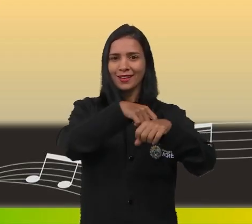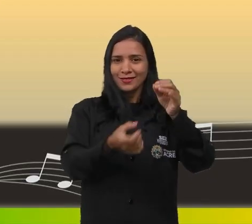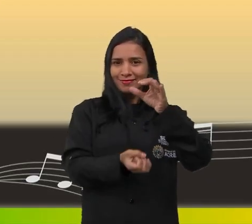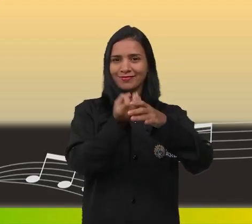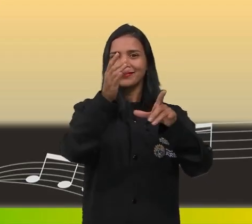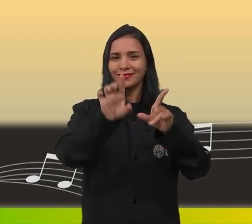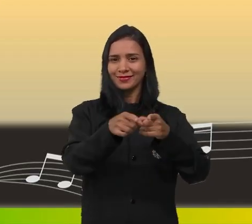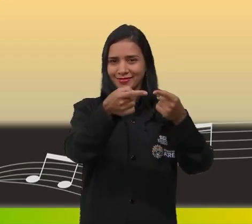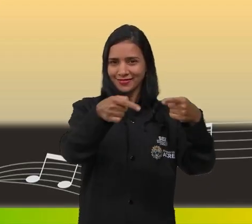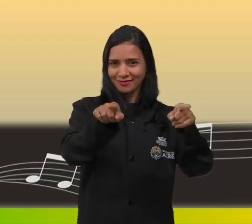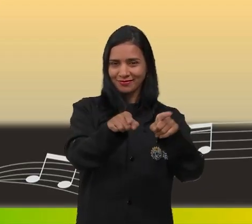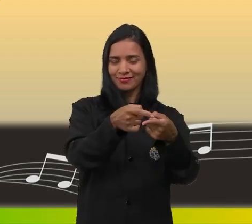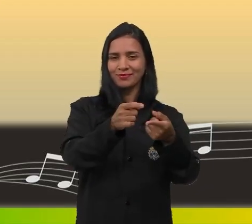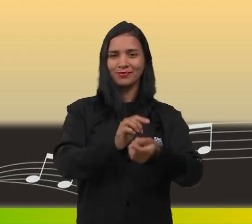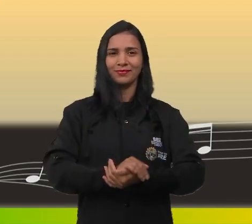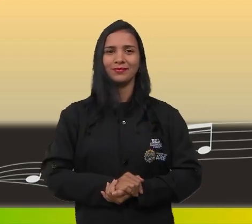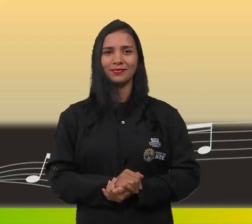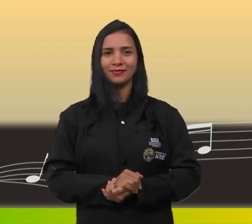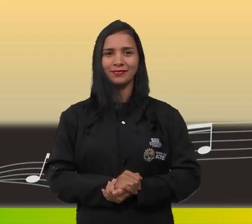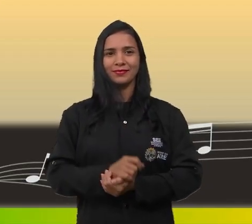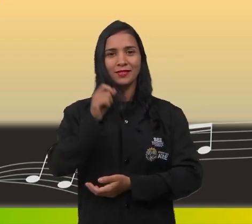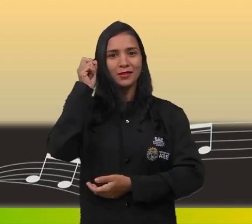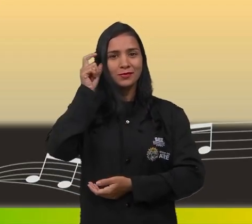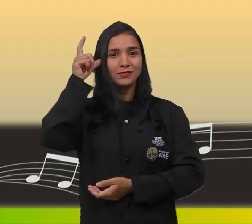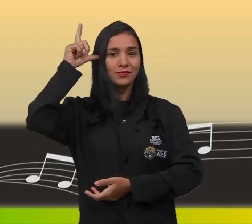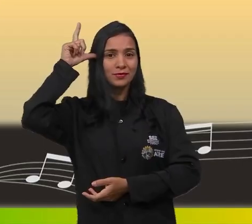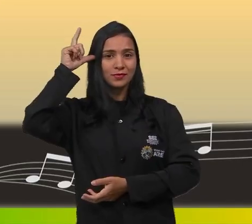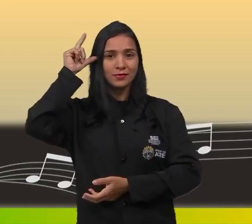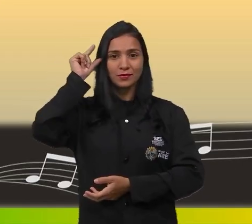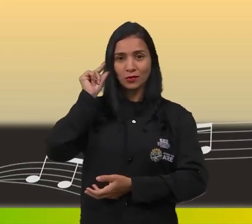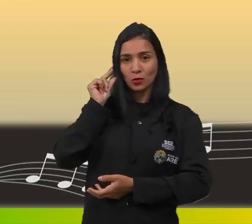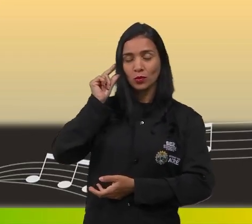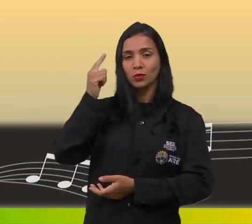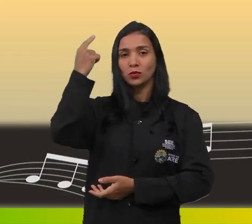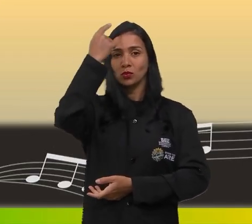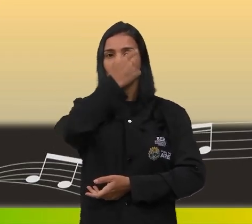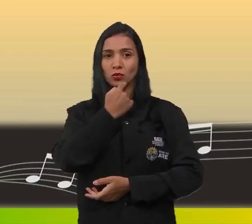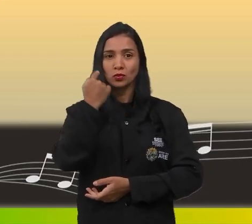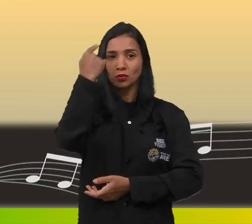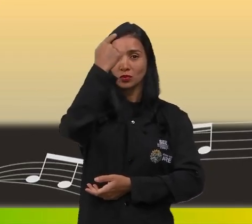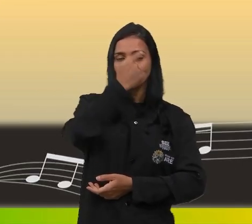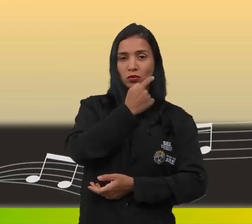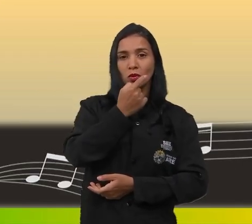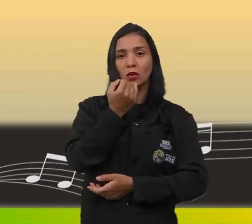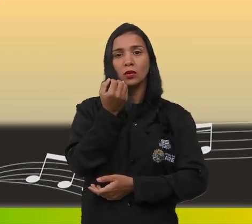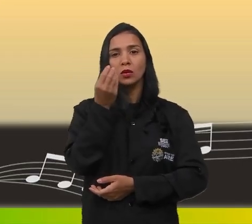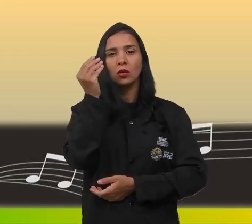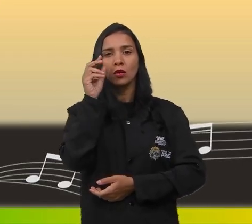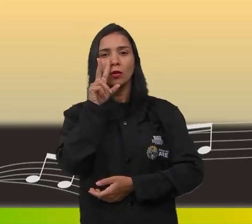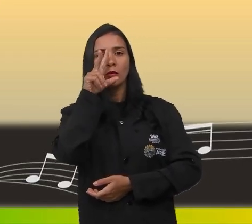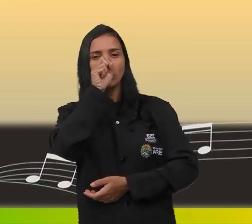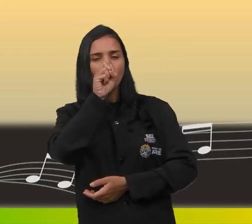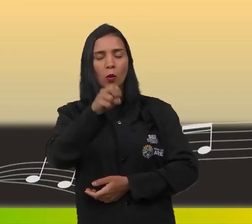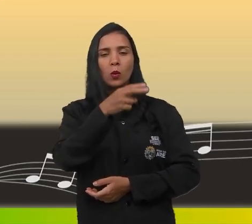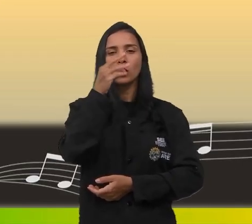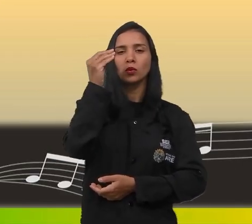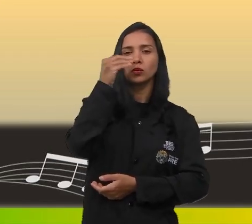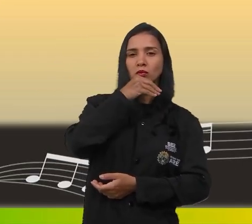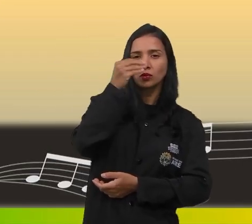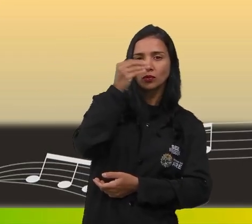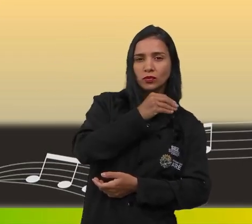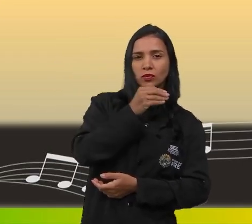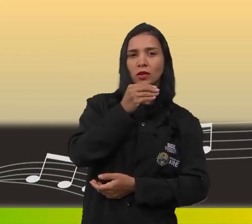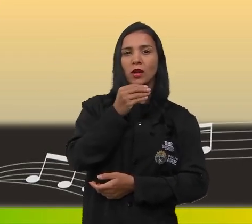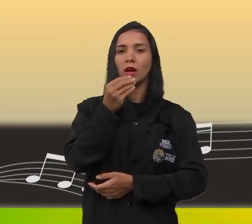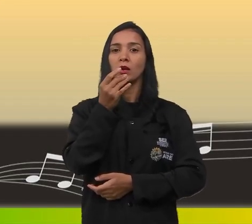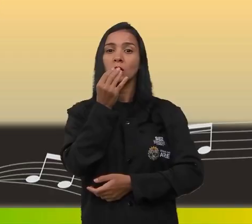música. Altura, duração, intensidade e timbre definem as qualidades fundamentais